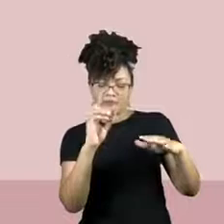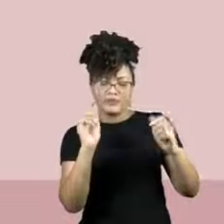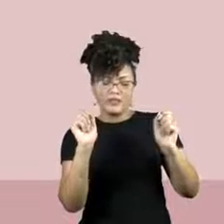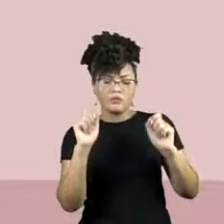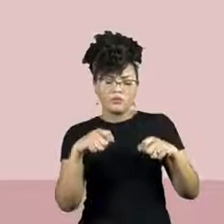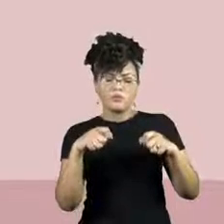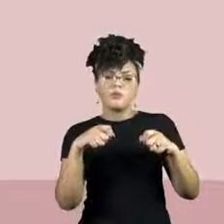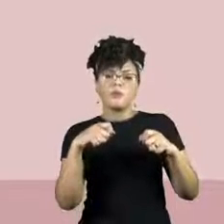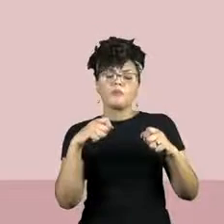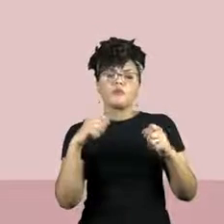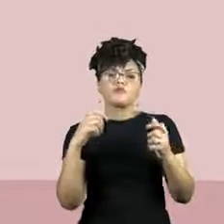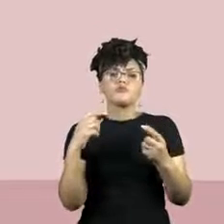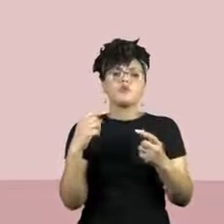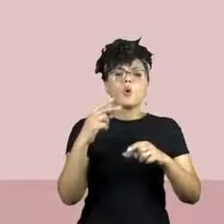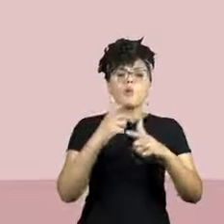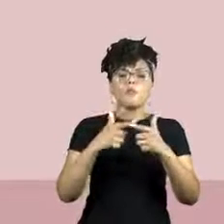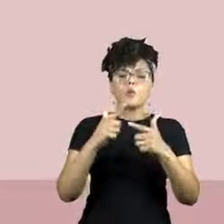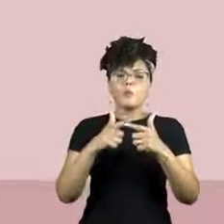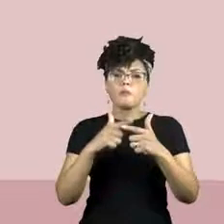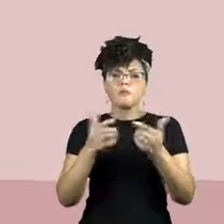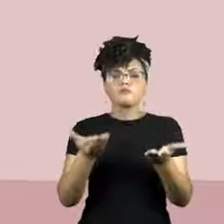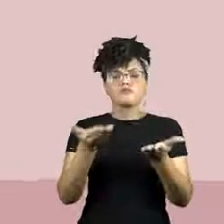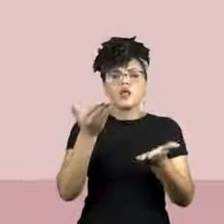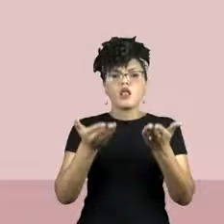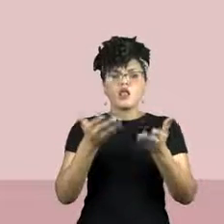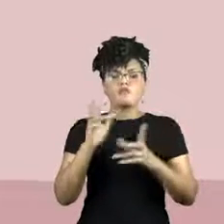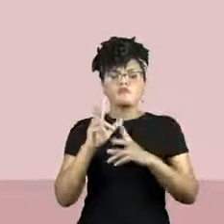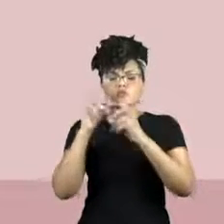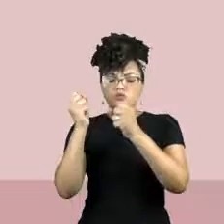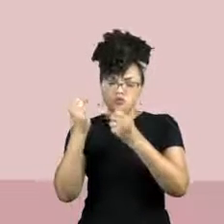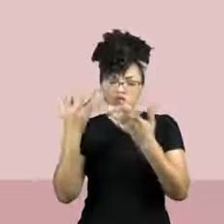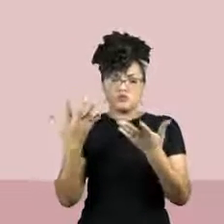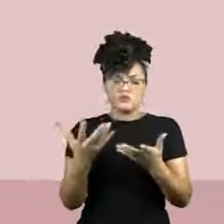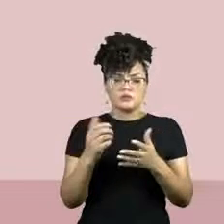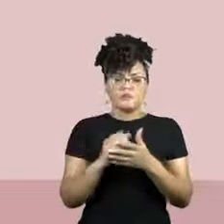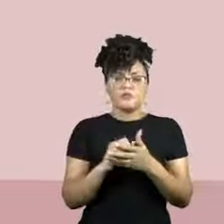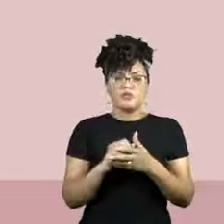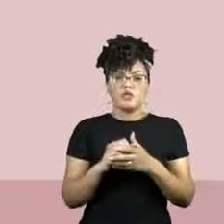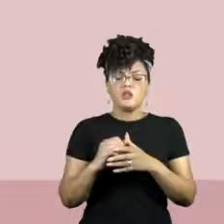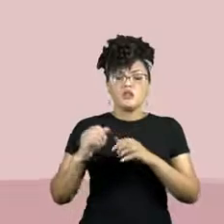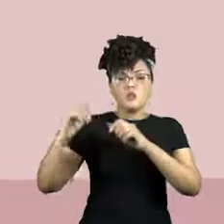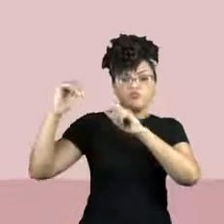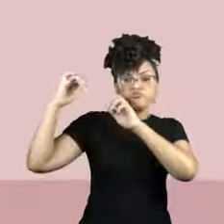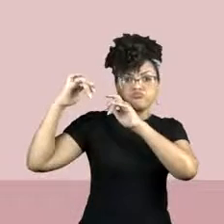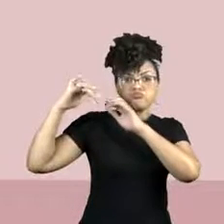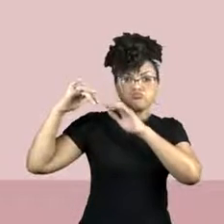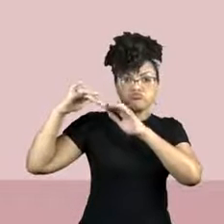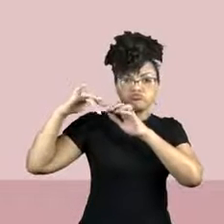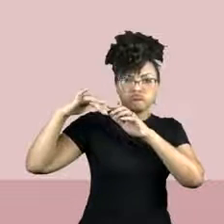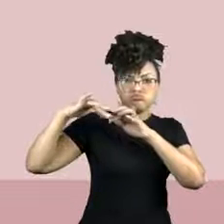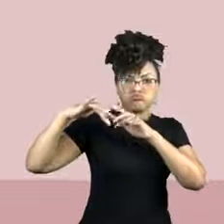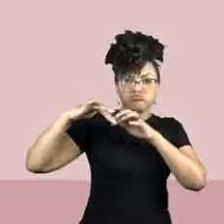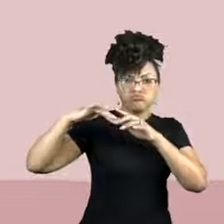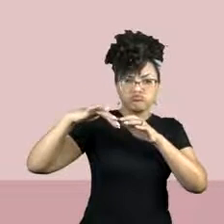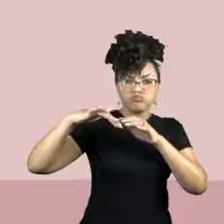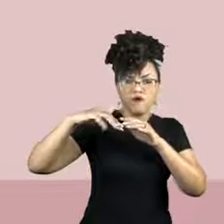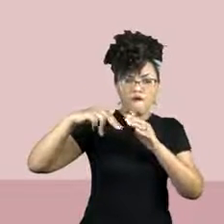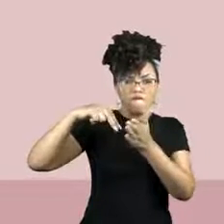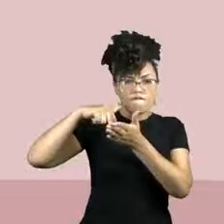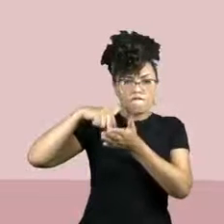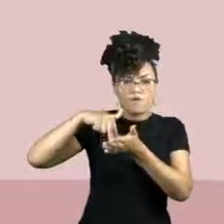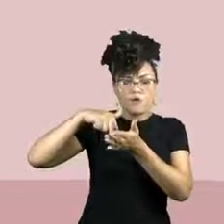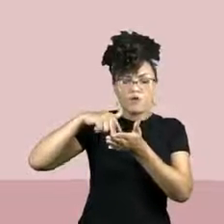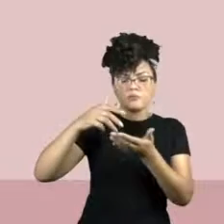de forças. Tá? E, de momento, é claro, a massa deslizante do nosso talude como um corpo rígido, e aqui,